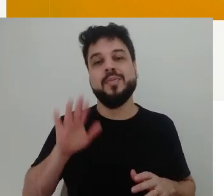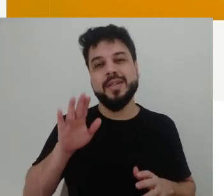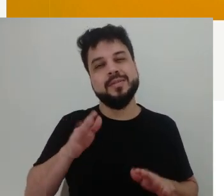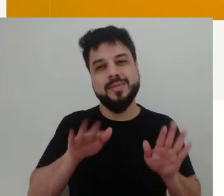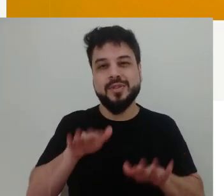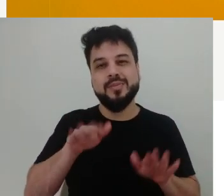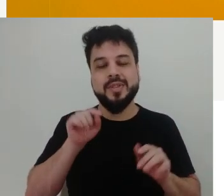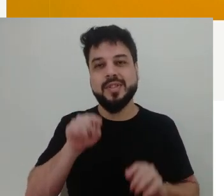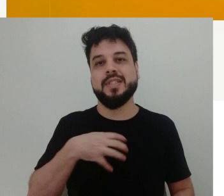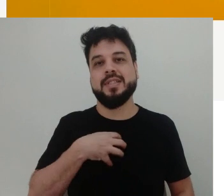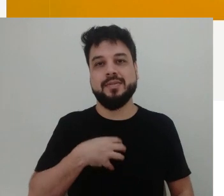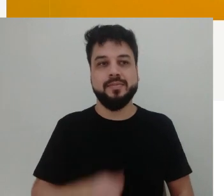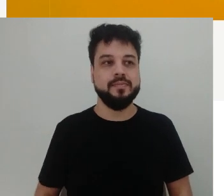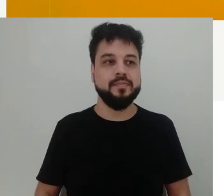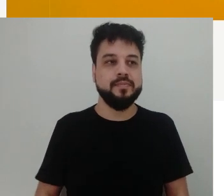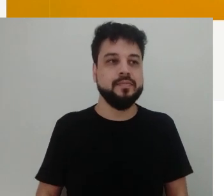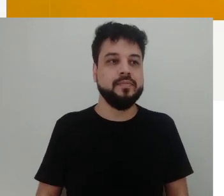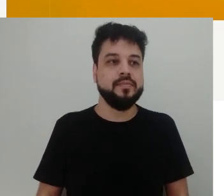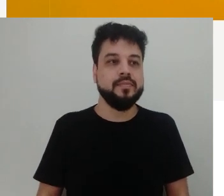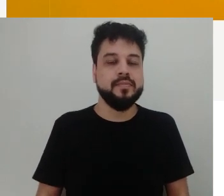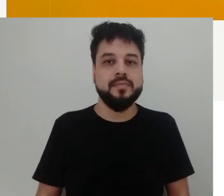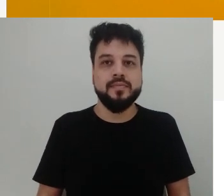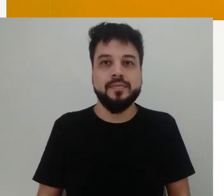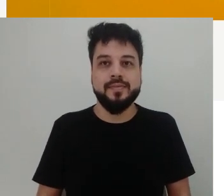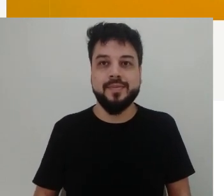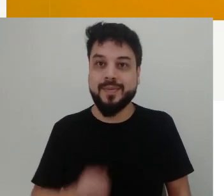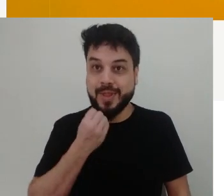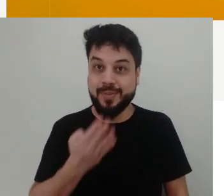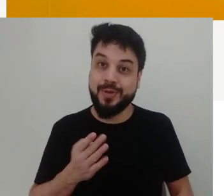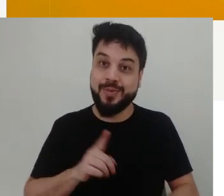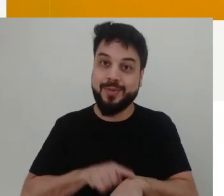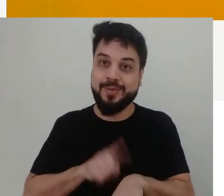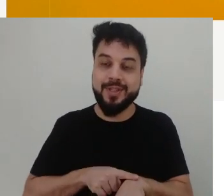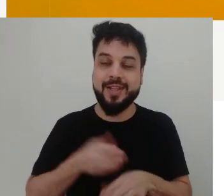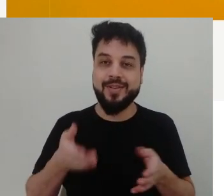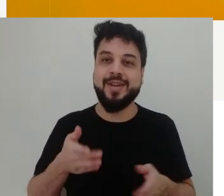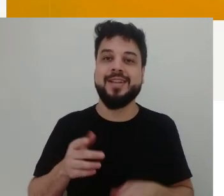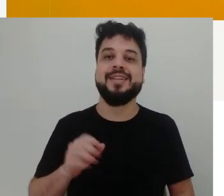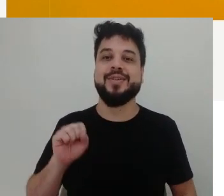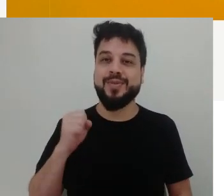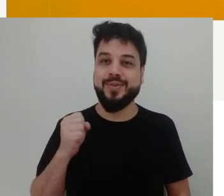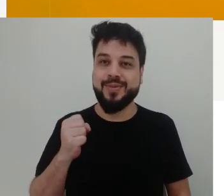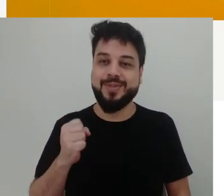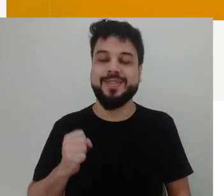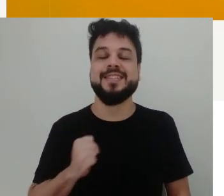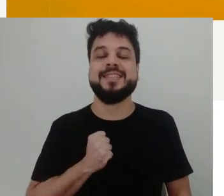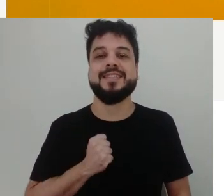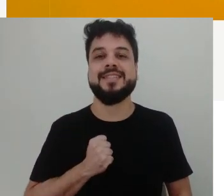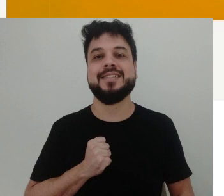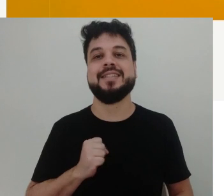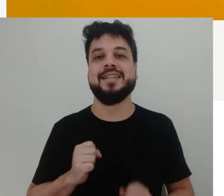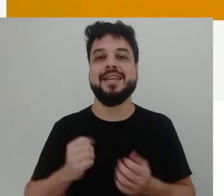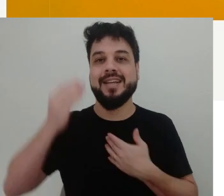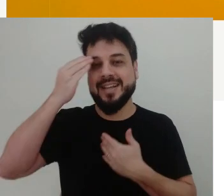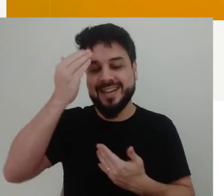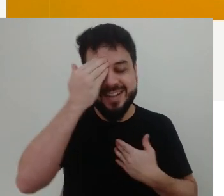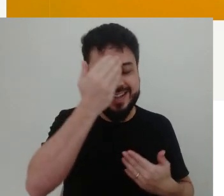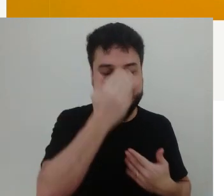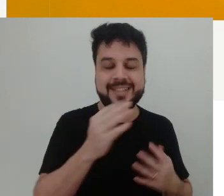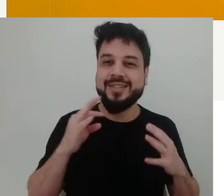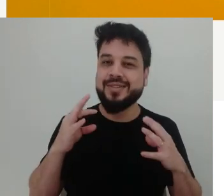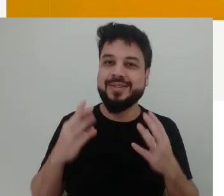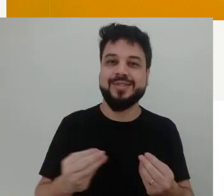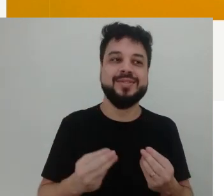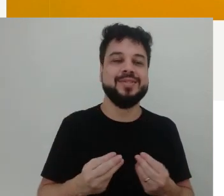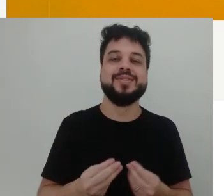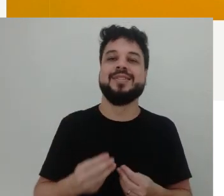que eu acho que é fundamental. A gente está fazendo todo um processo de autoavaliação e a gente precisa tocar nesses temas que